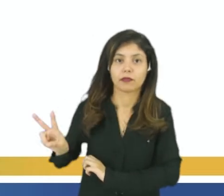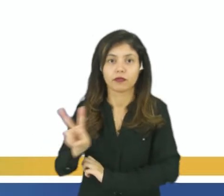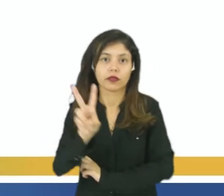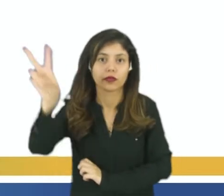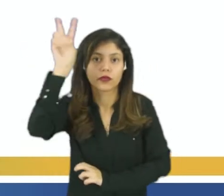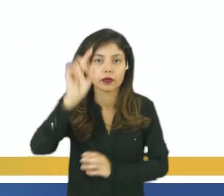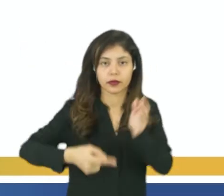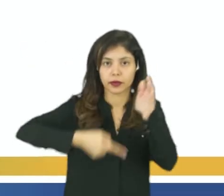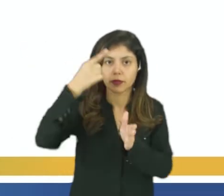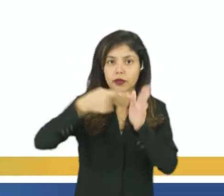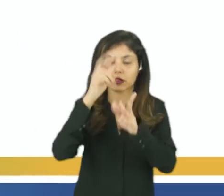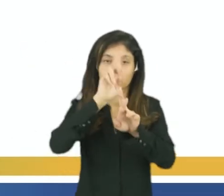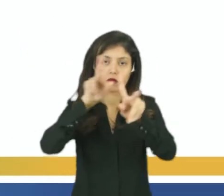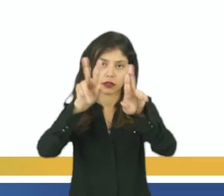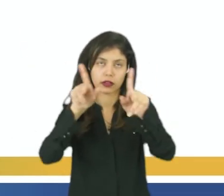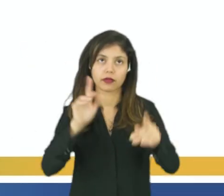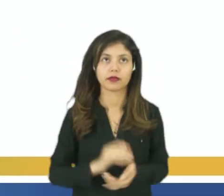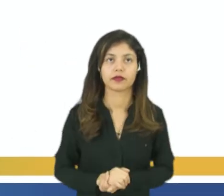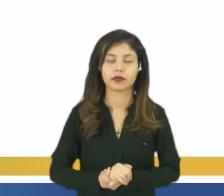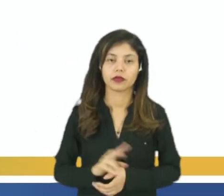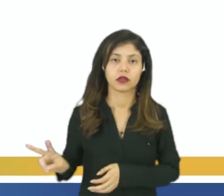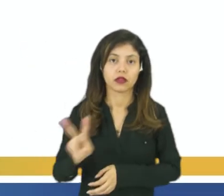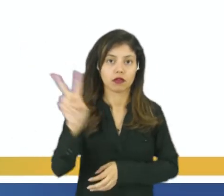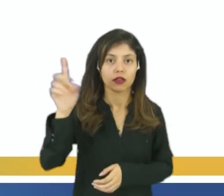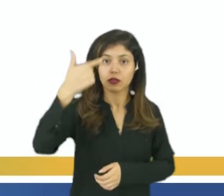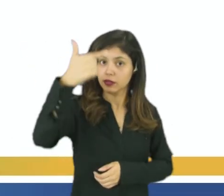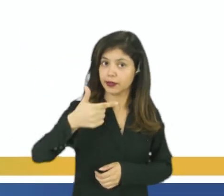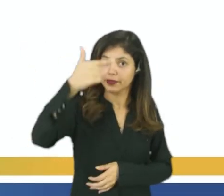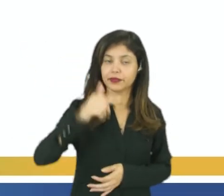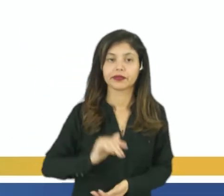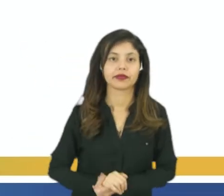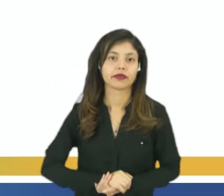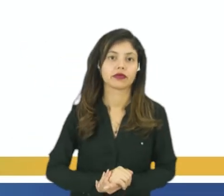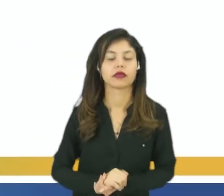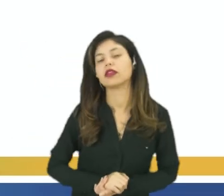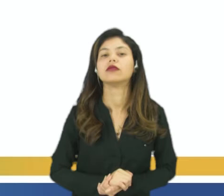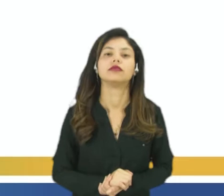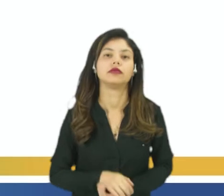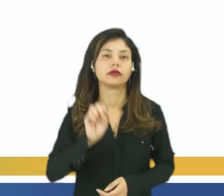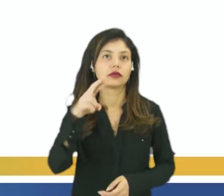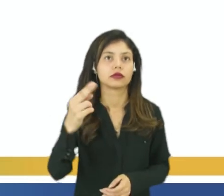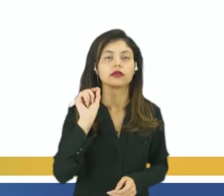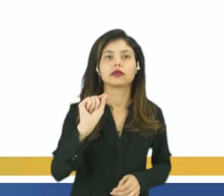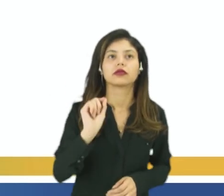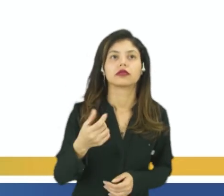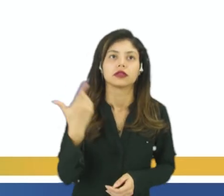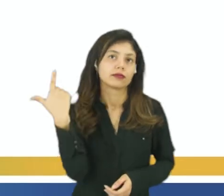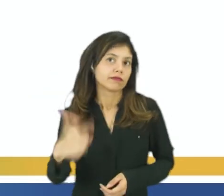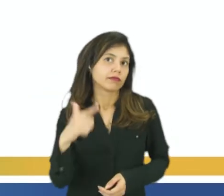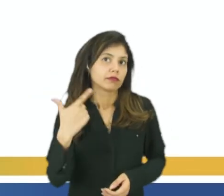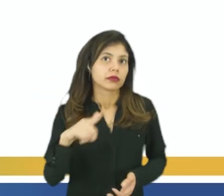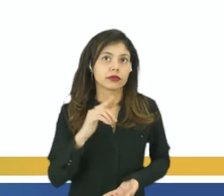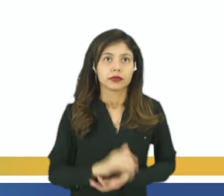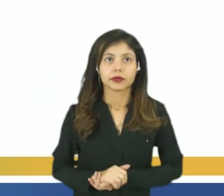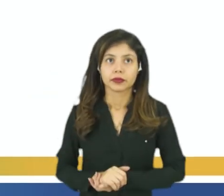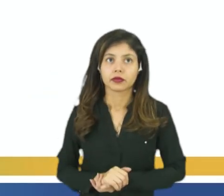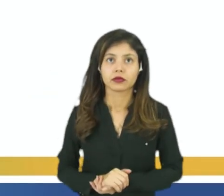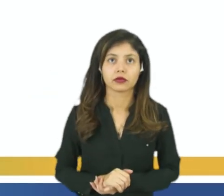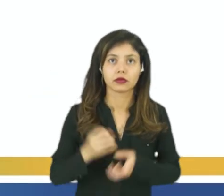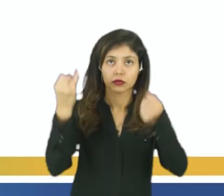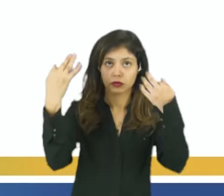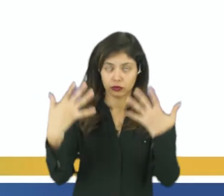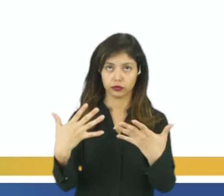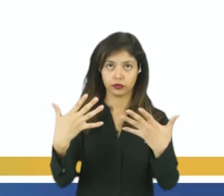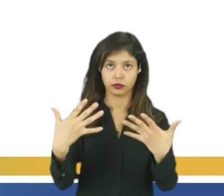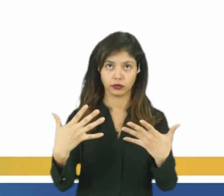membro será diferente do valor do segundo membro. Ou seja, nós não temos uma